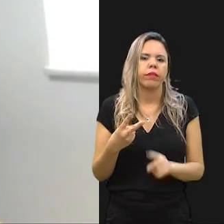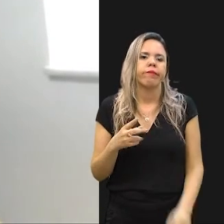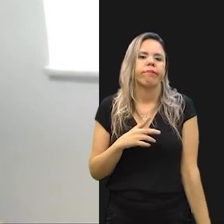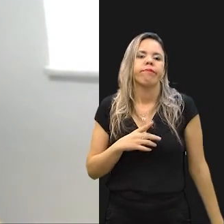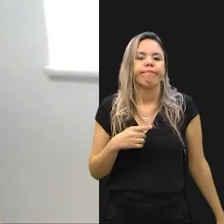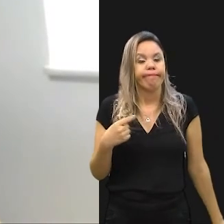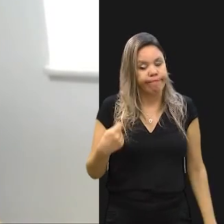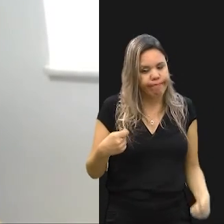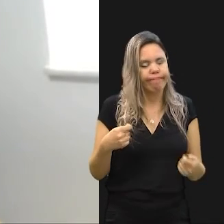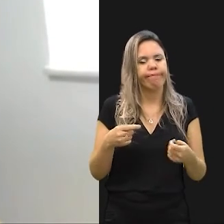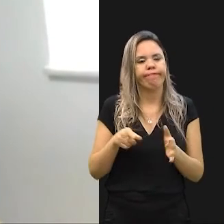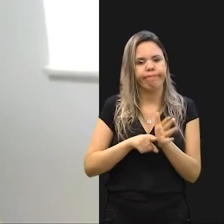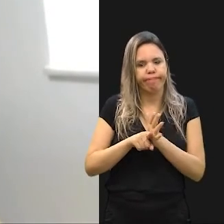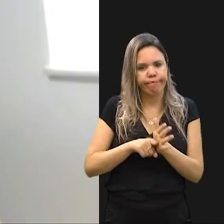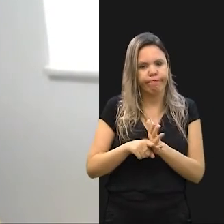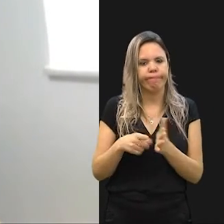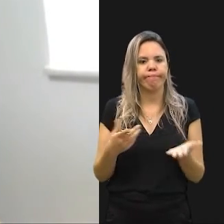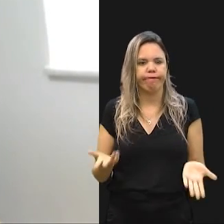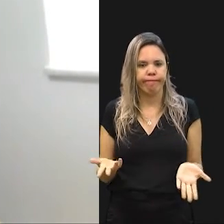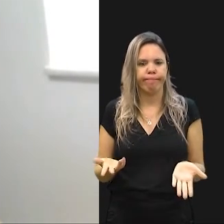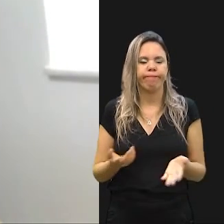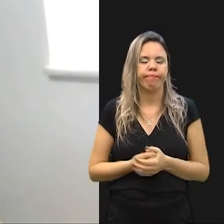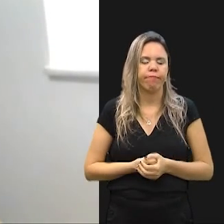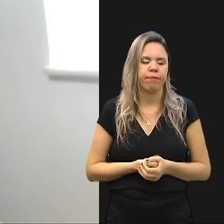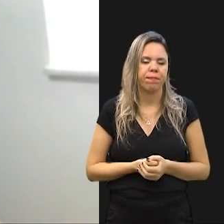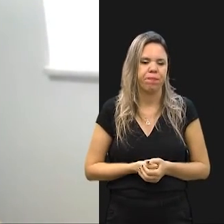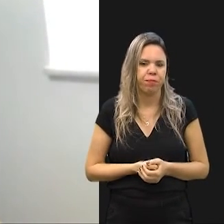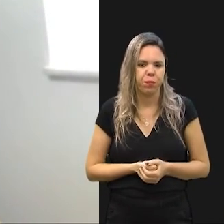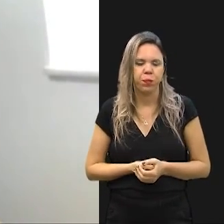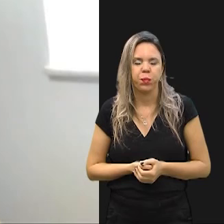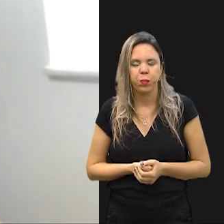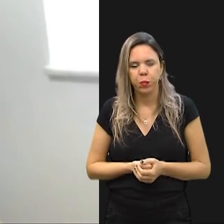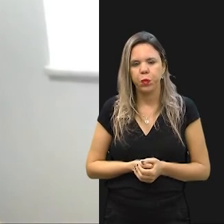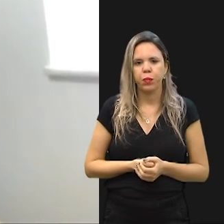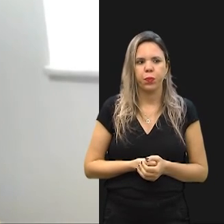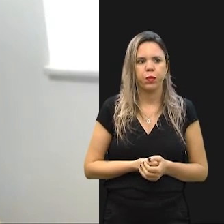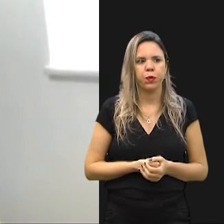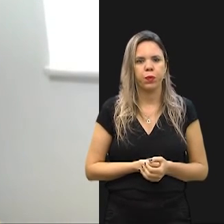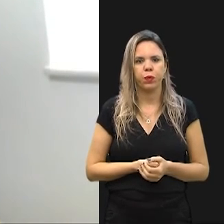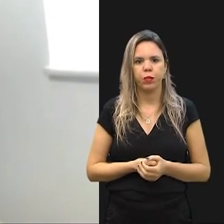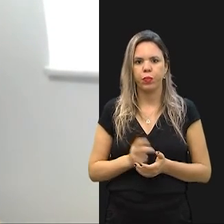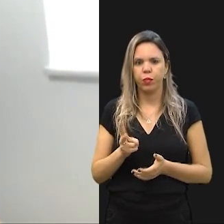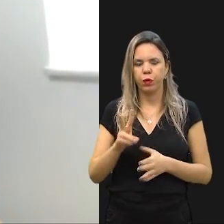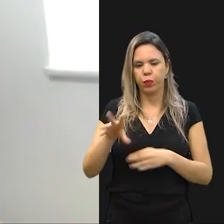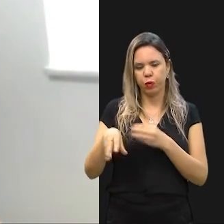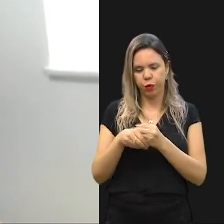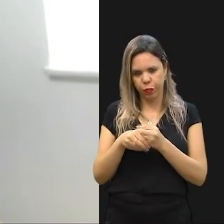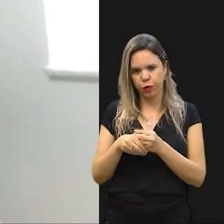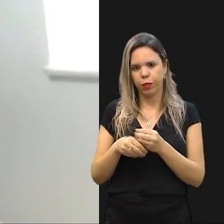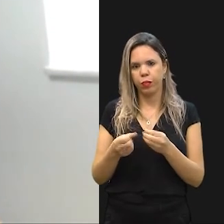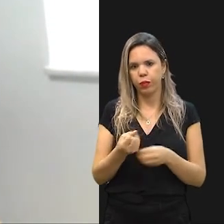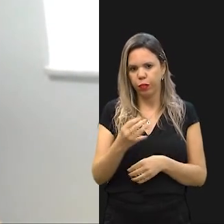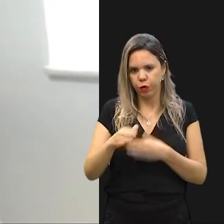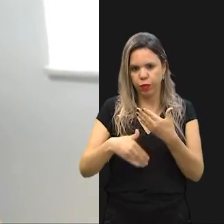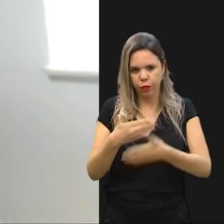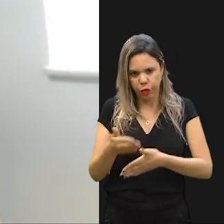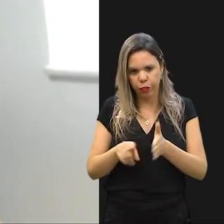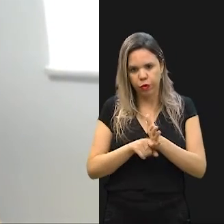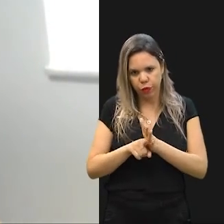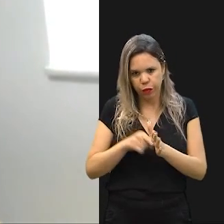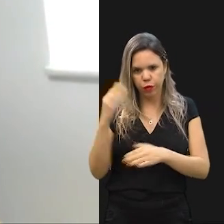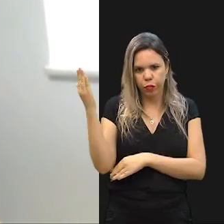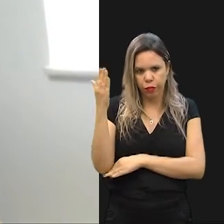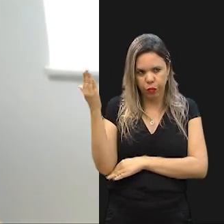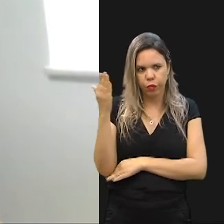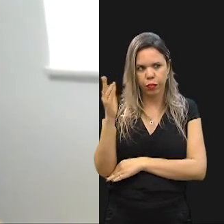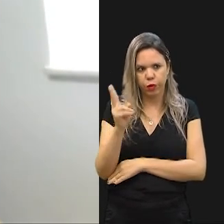precisa considerar e certamente vão ser implementados, né, na rotina de previsão do tempo